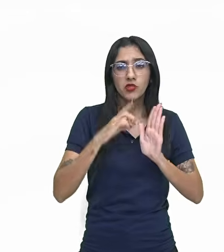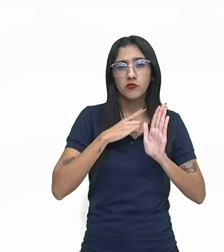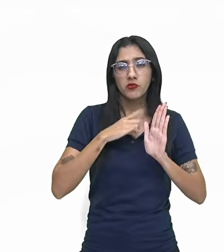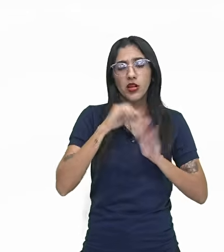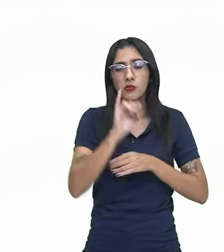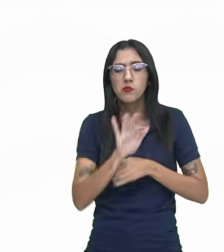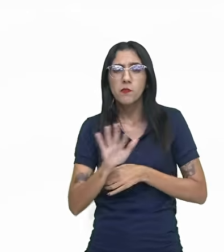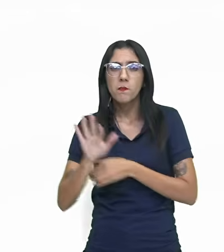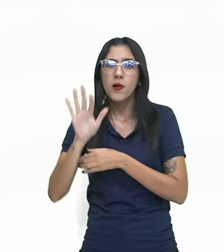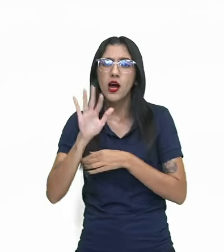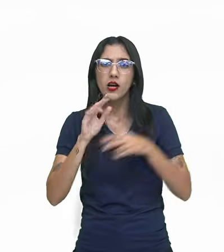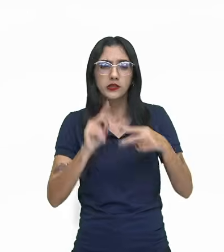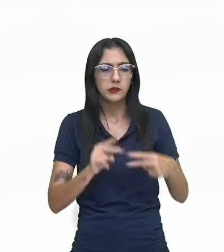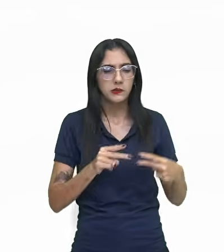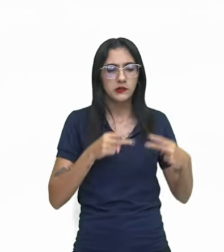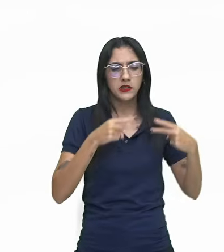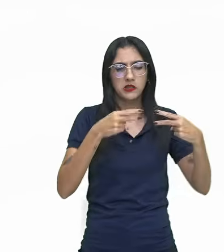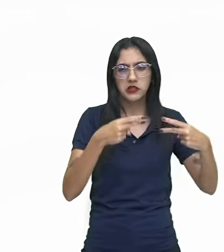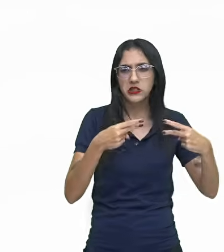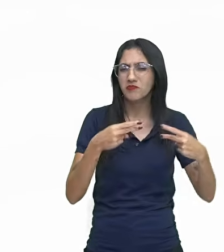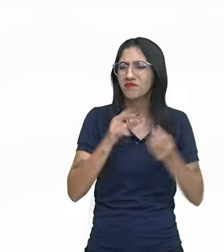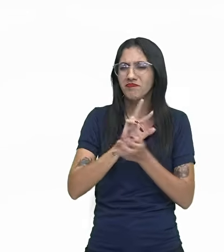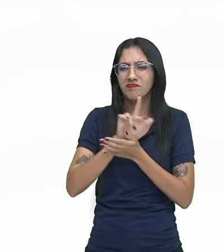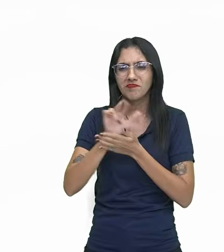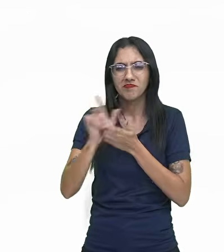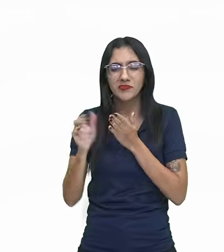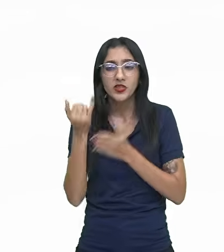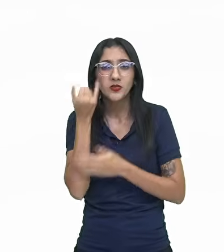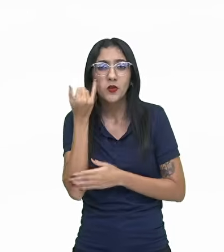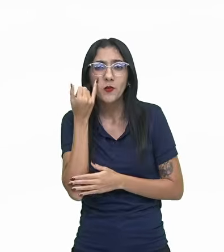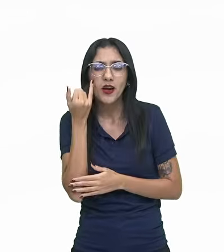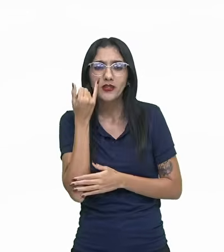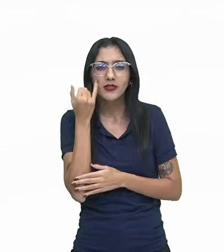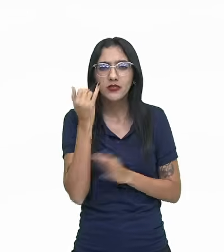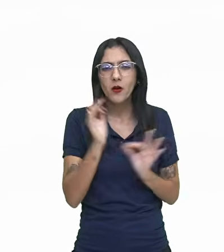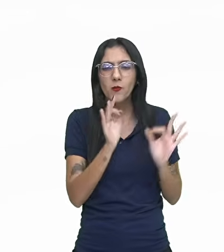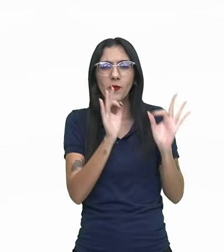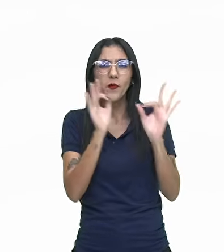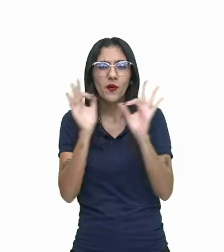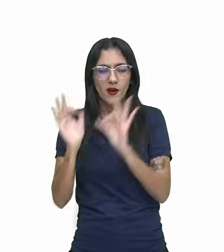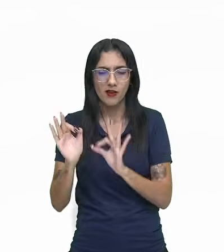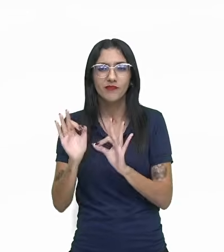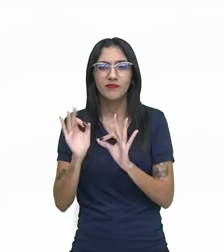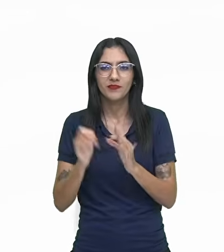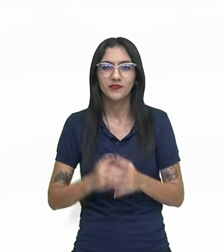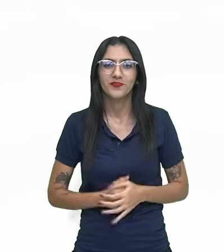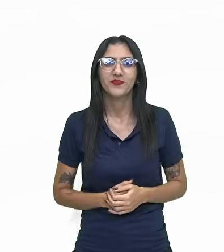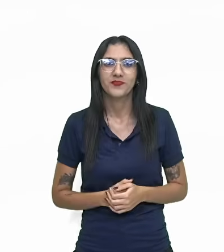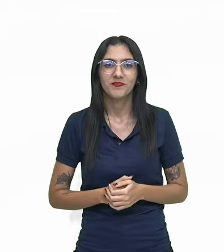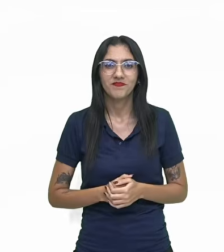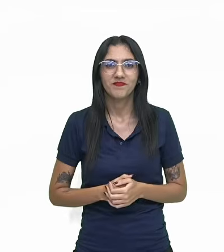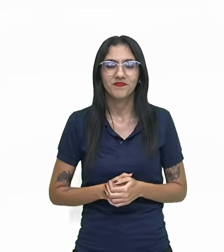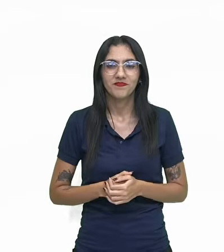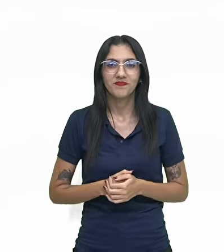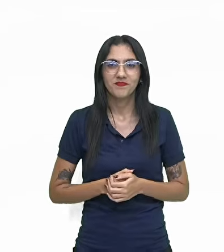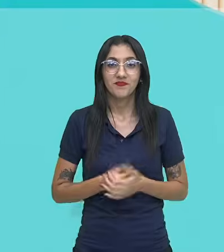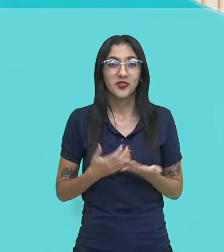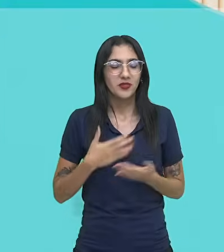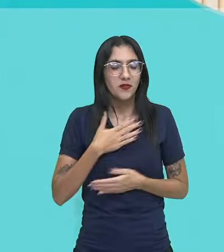imagem, vai apresentar um link, vai apresentar uma série de informações no decorrer da sua leitura. Eu gosto muito